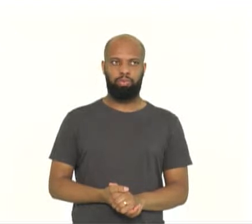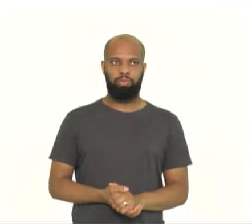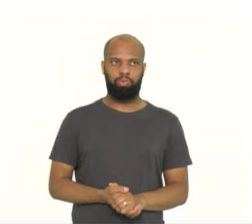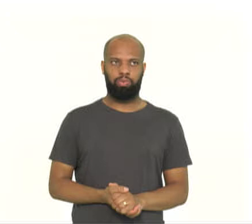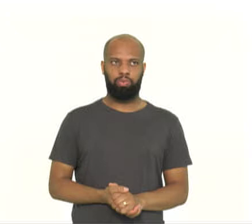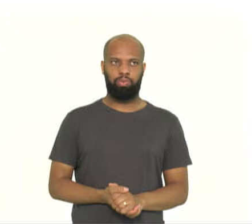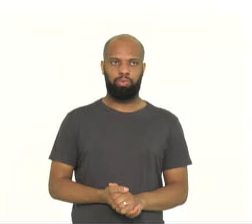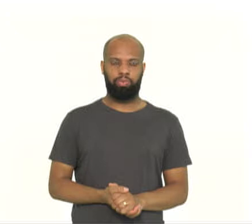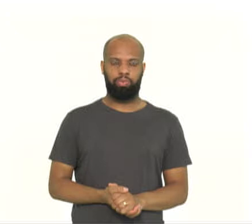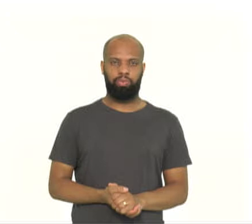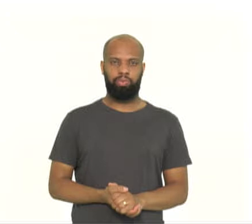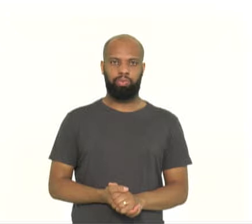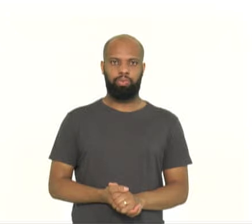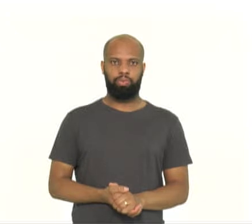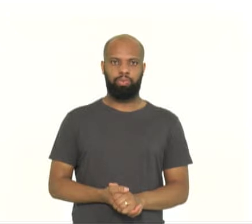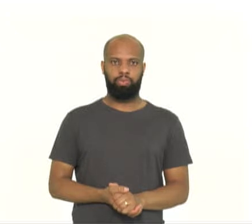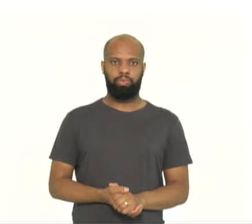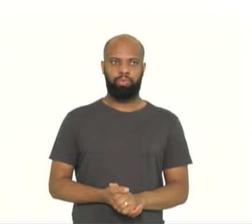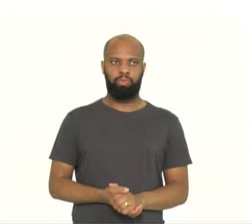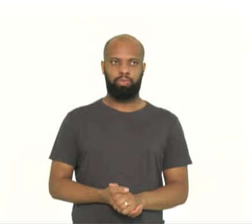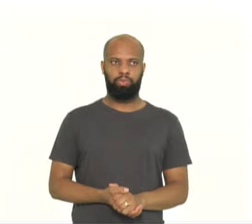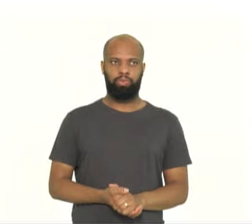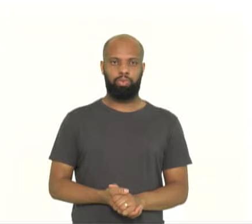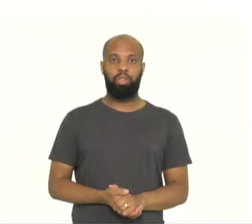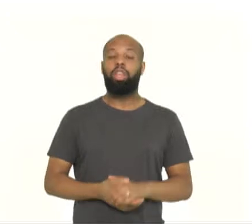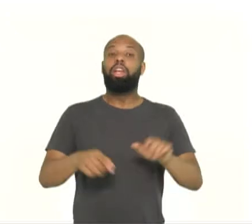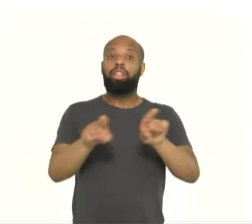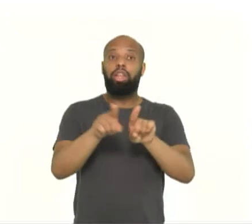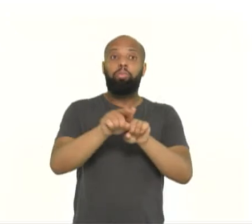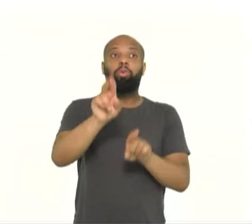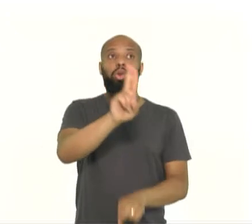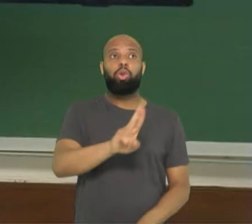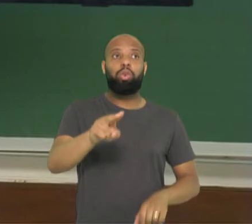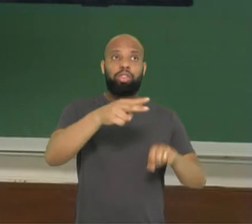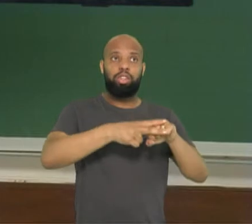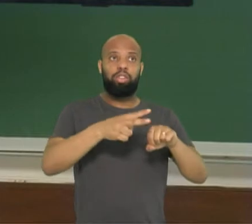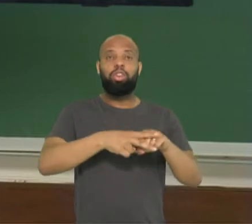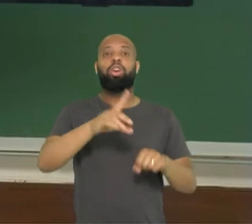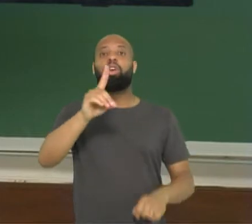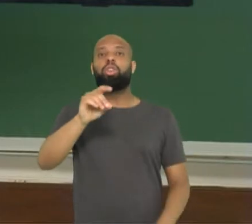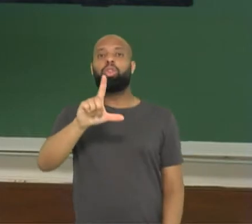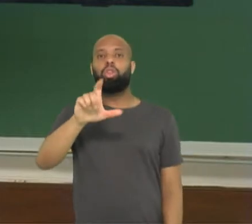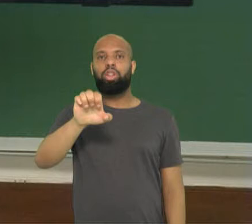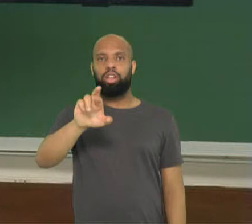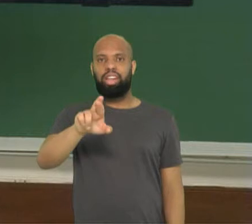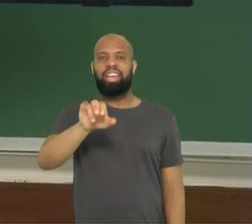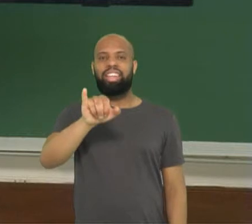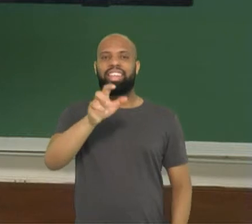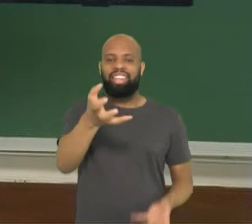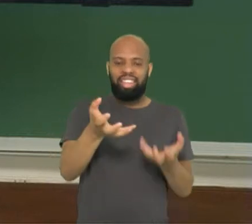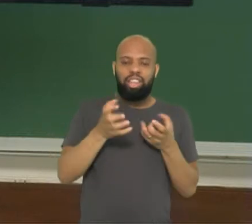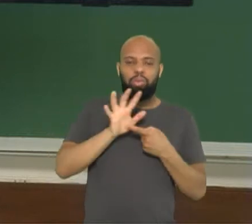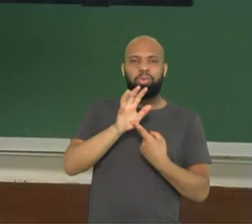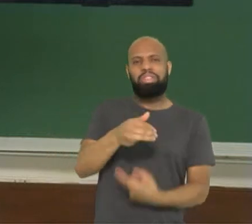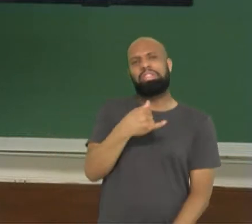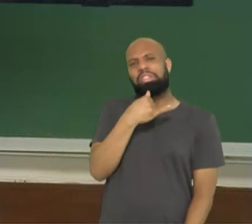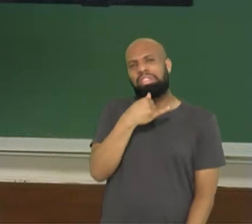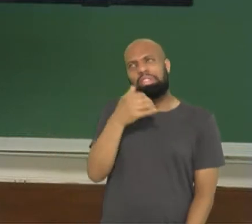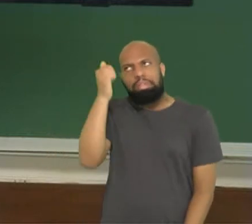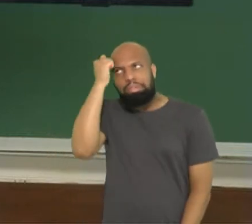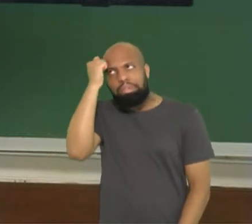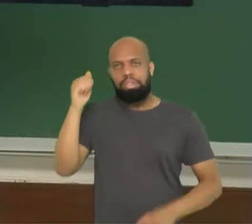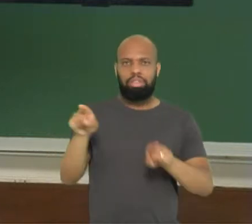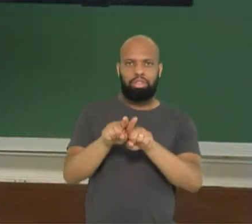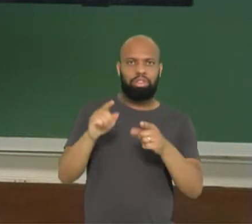que sentimos pesar por algo. Então, aqui para indicar assim, um certo pesar, uma certa tristeza ou arrependimento por